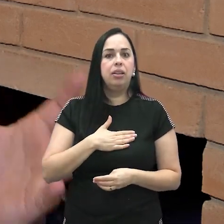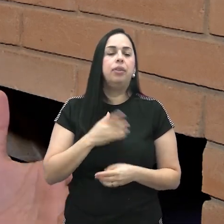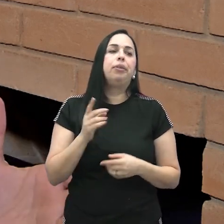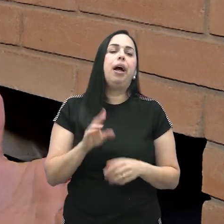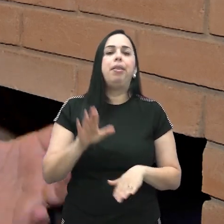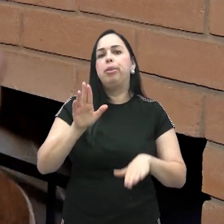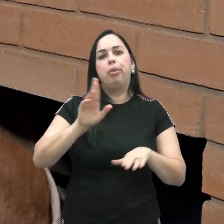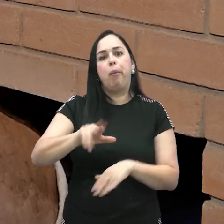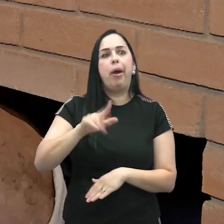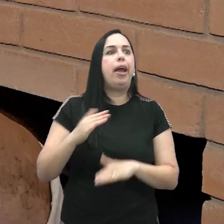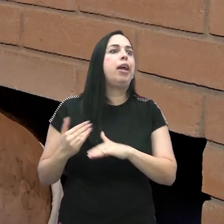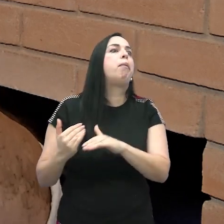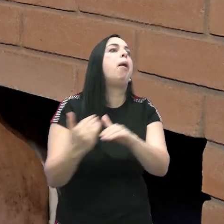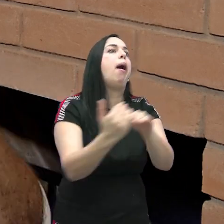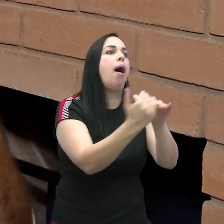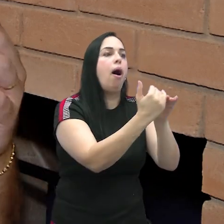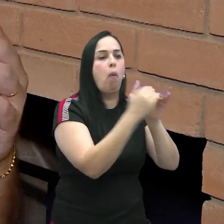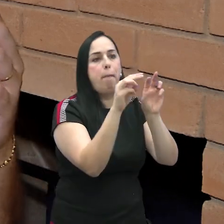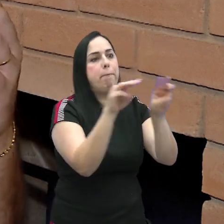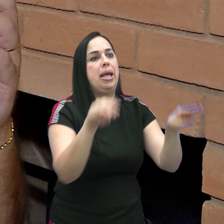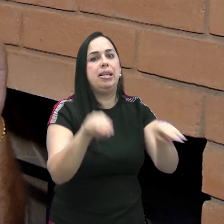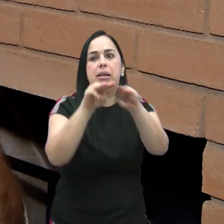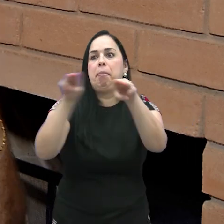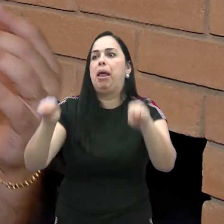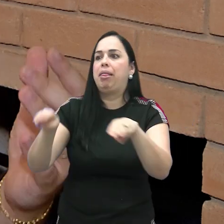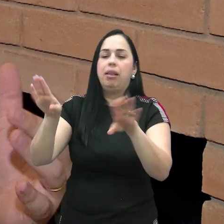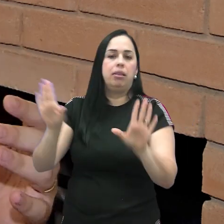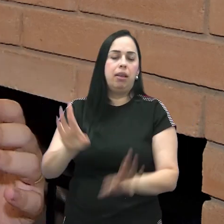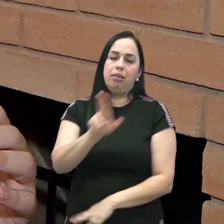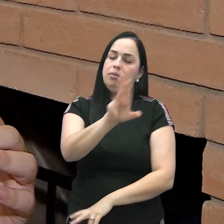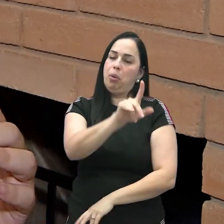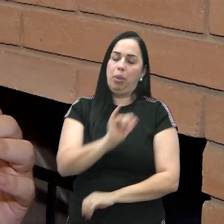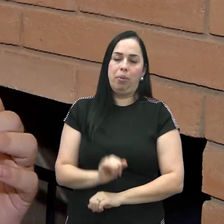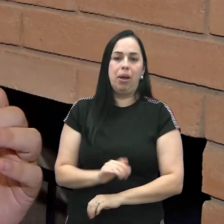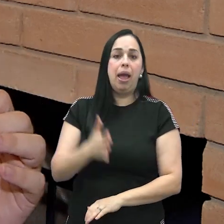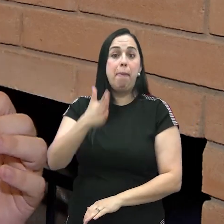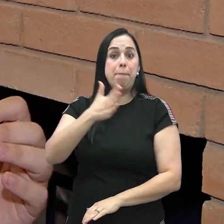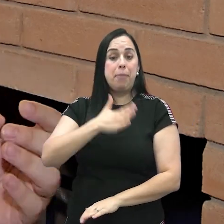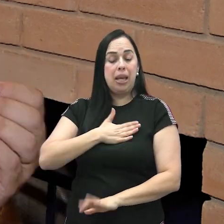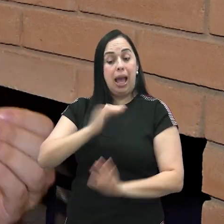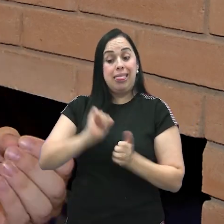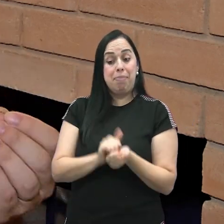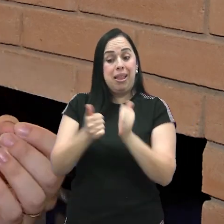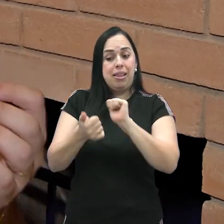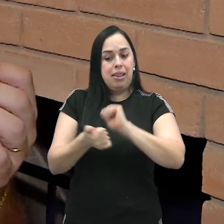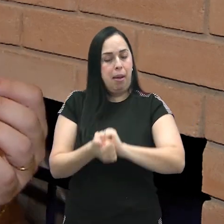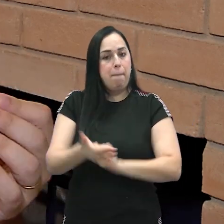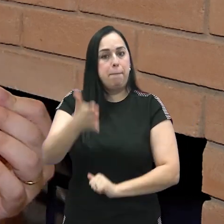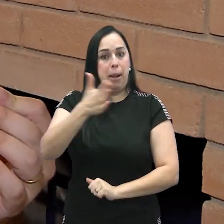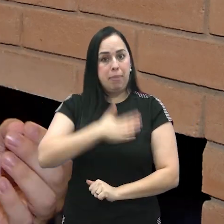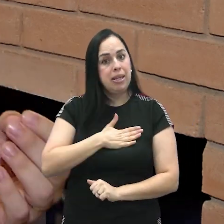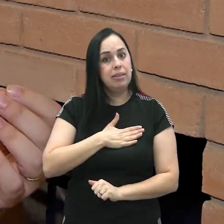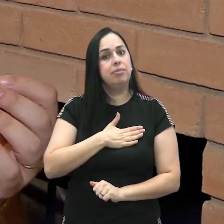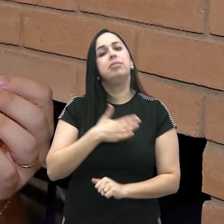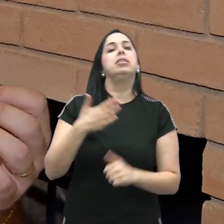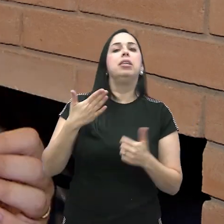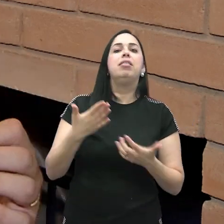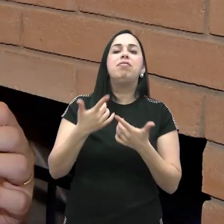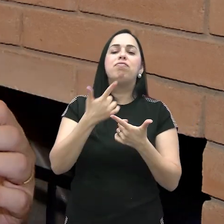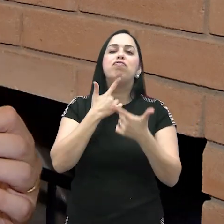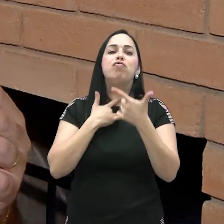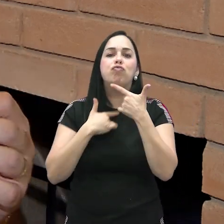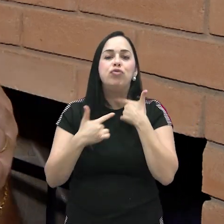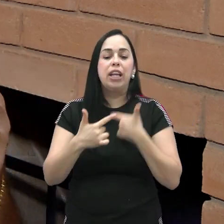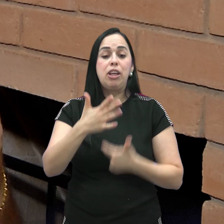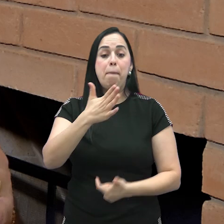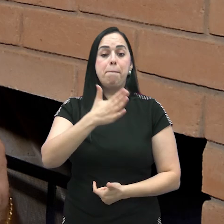nada generalizado, que normalmente quando você vai no escritório é tudo padrão para todo mundo. Então tudo ali não, é adaptado para mim,